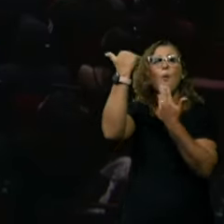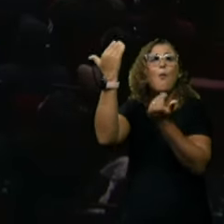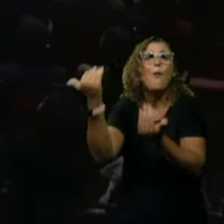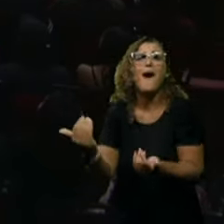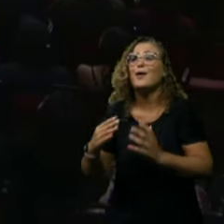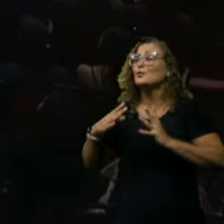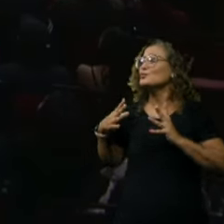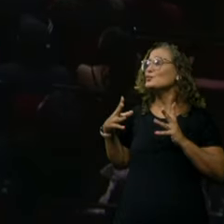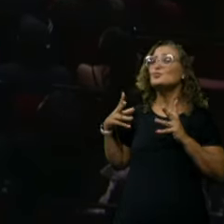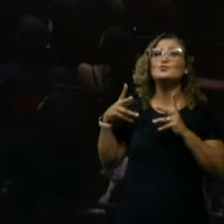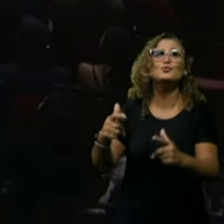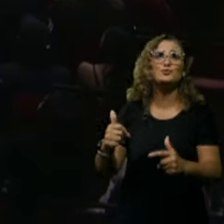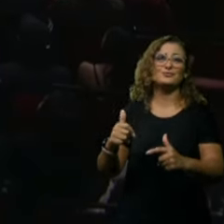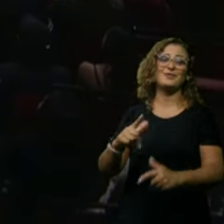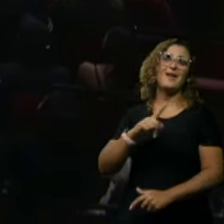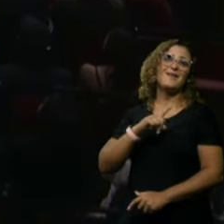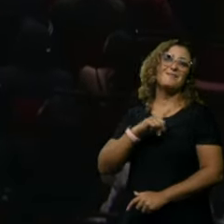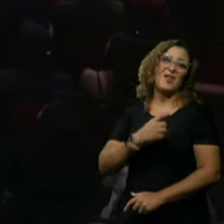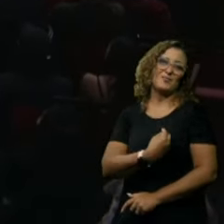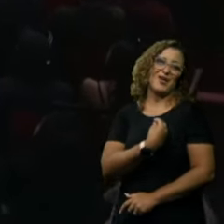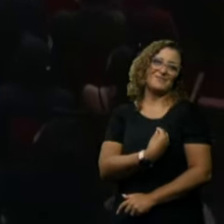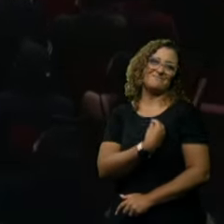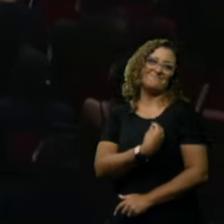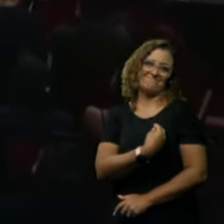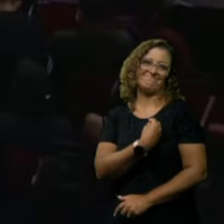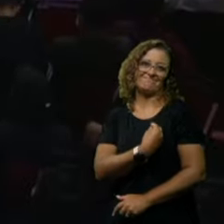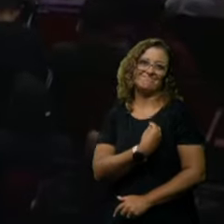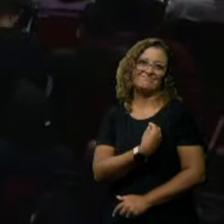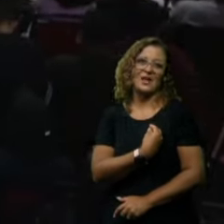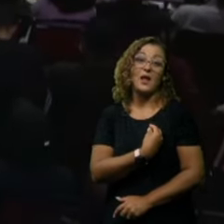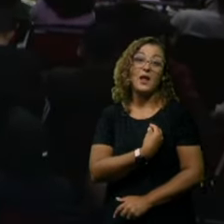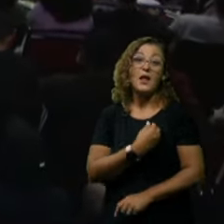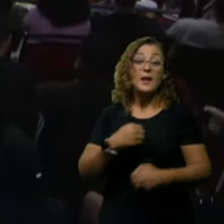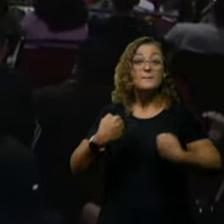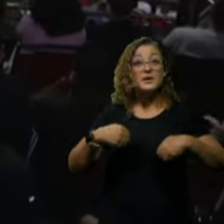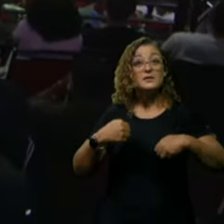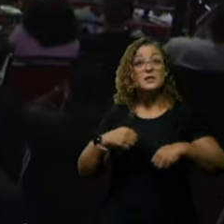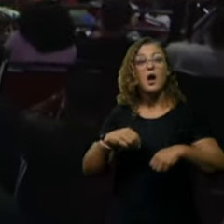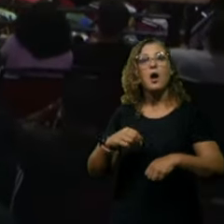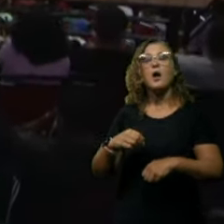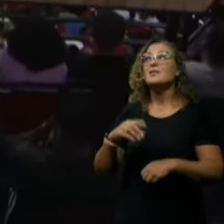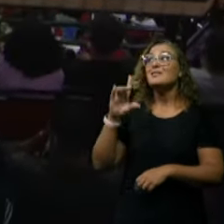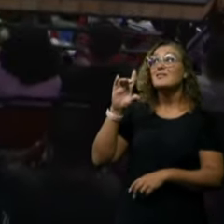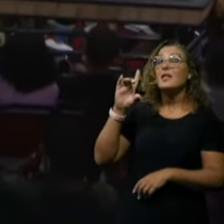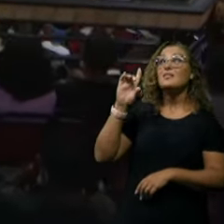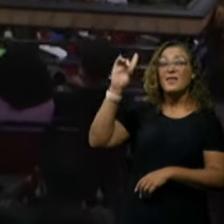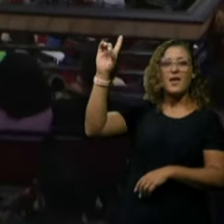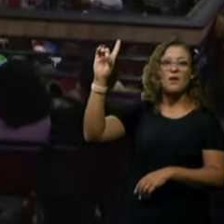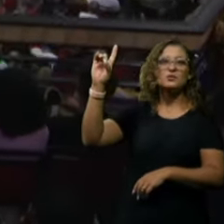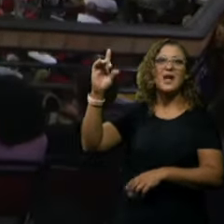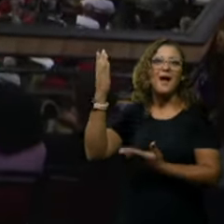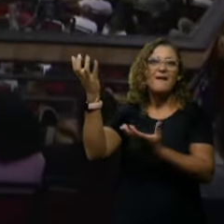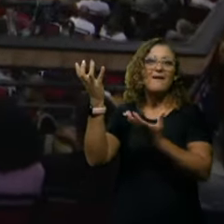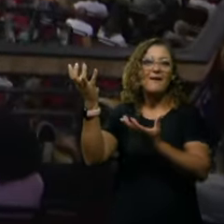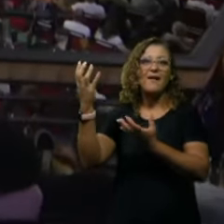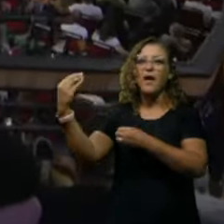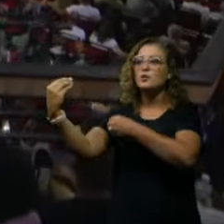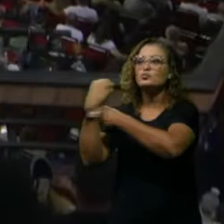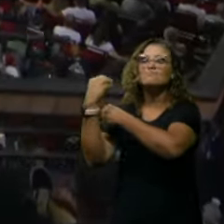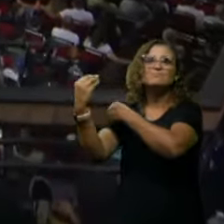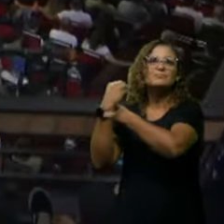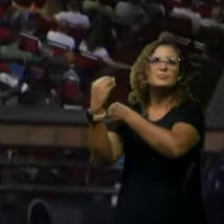da vontade de Deus é no suprir é suprir as necessidades materiais dos seus filhos só que isso não acontece de forma